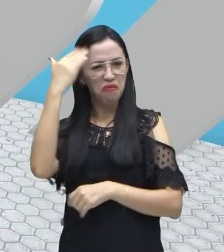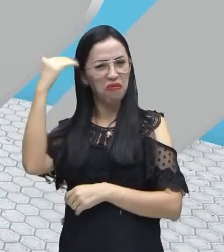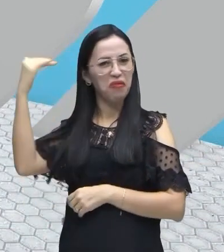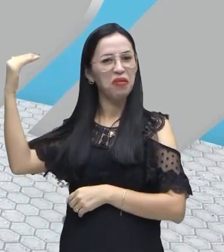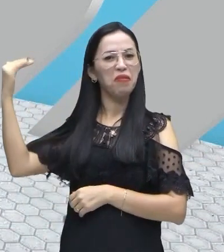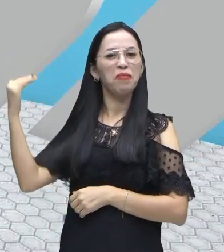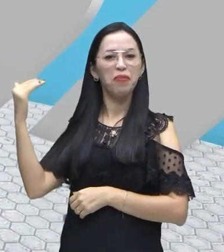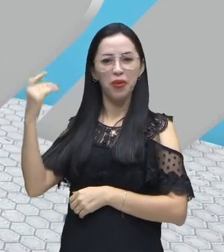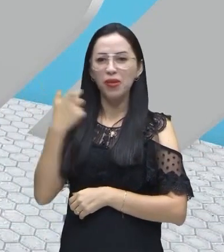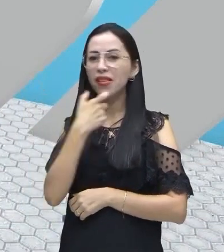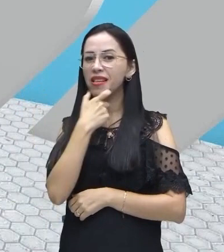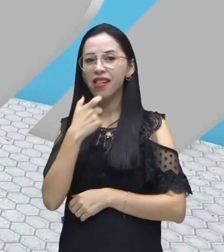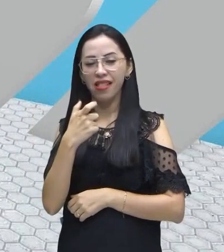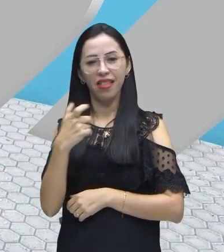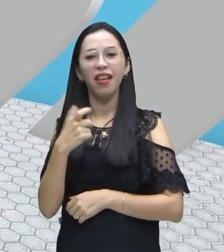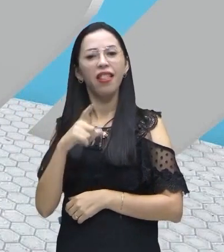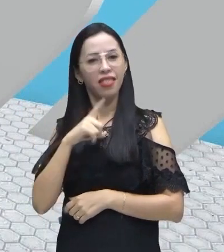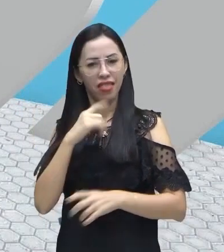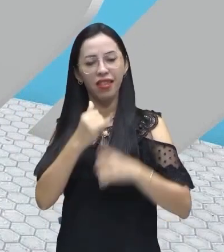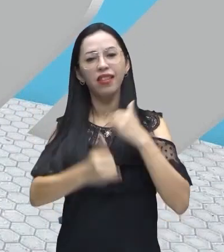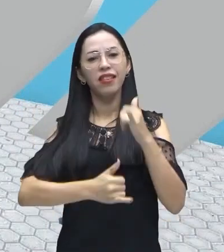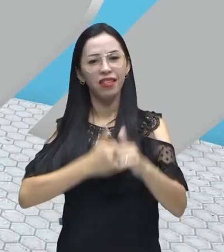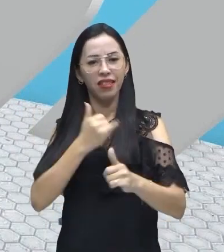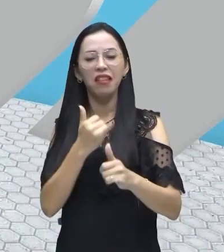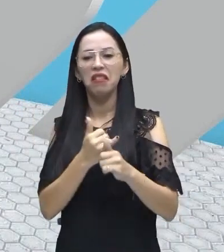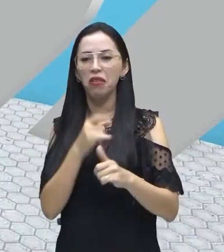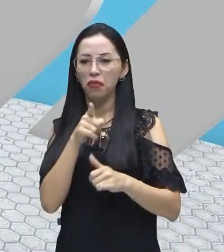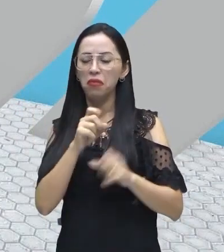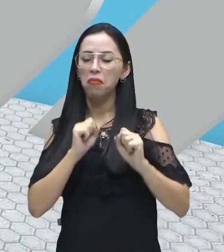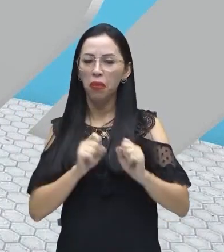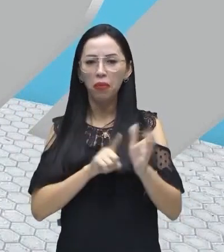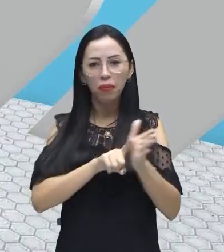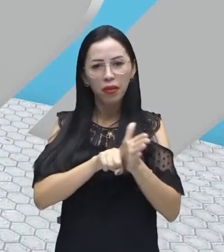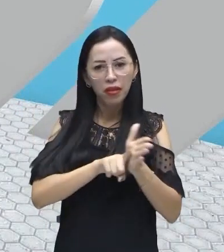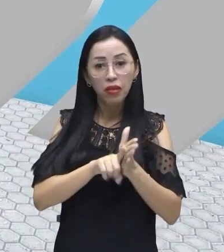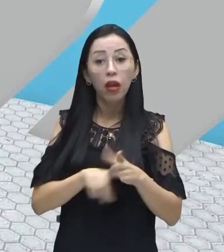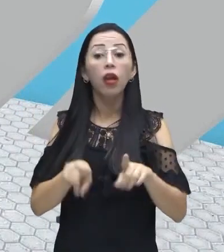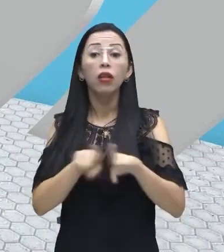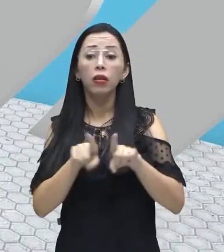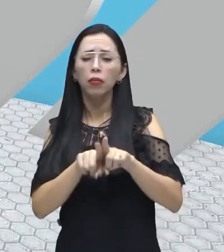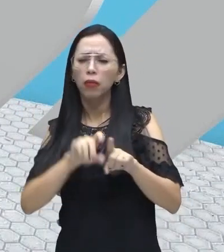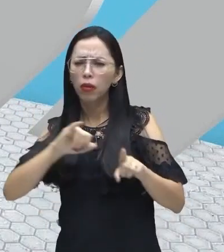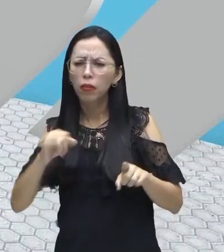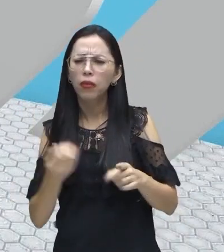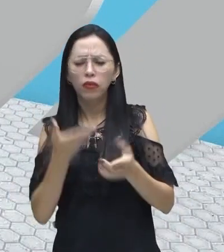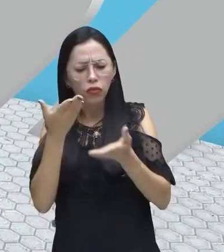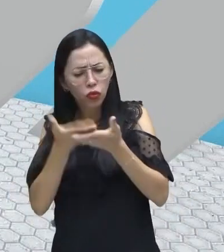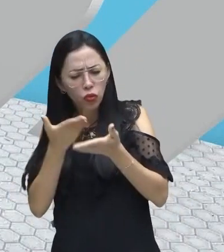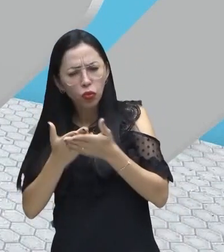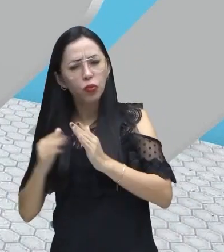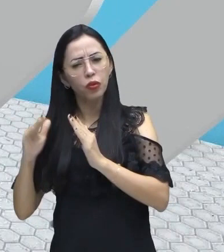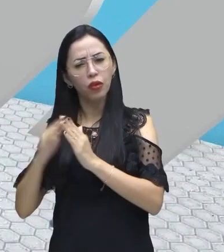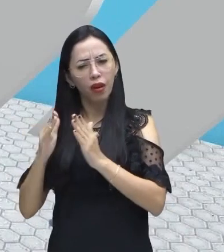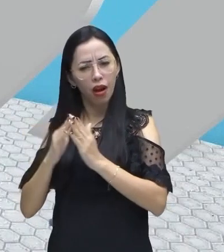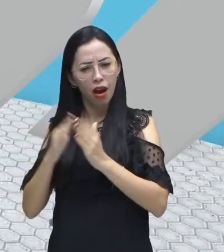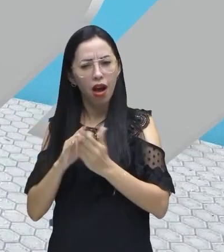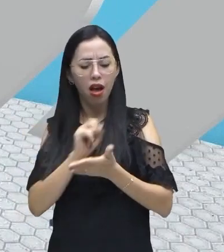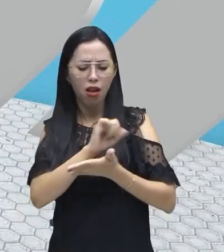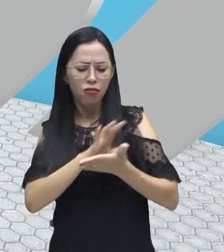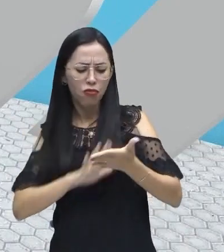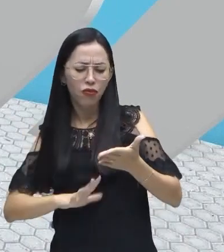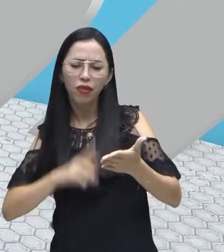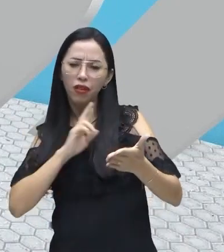ele está na internet, mais imagens dele. Estude as unidades de medida de tempo em casa, revise e faça os exercícios, tá